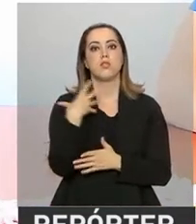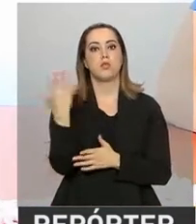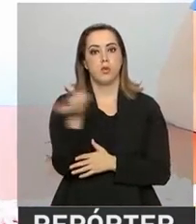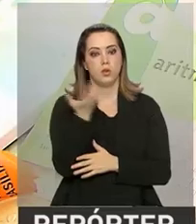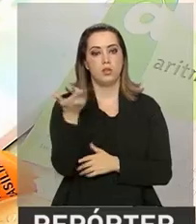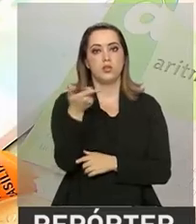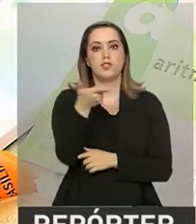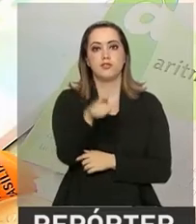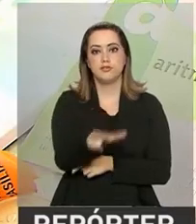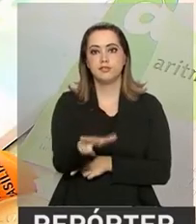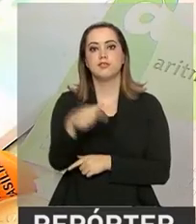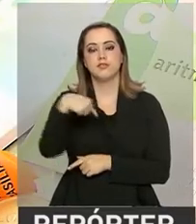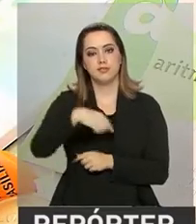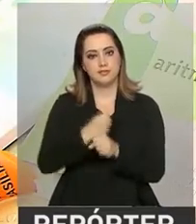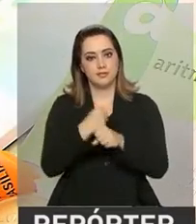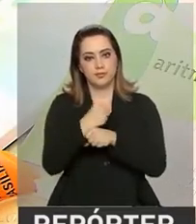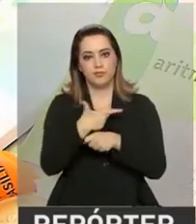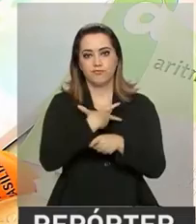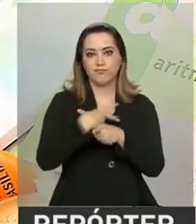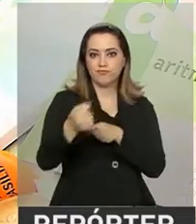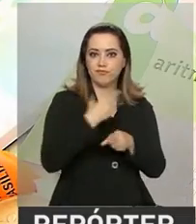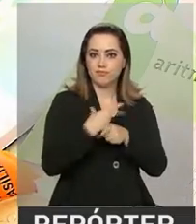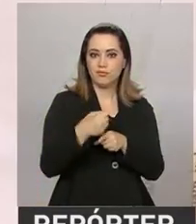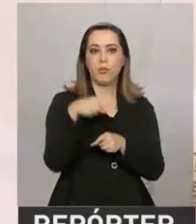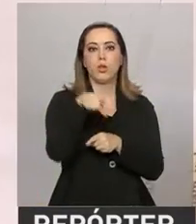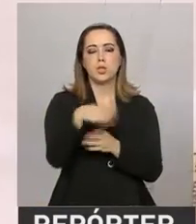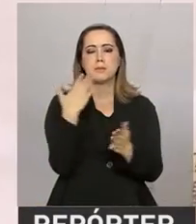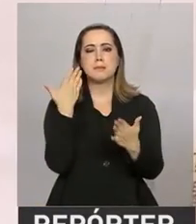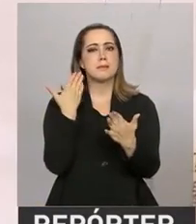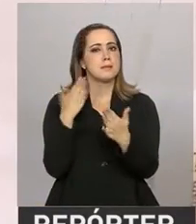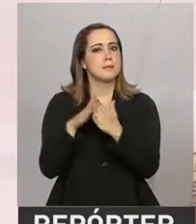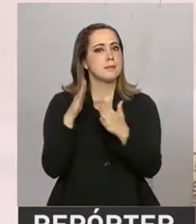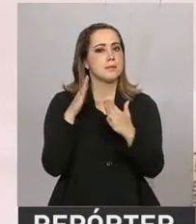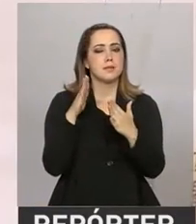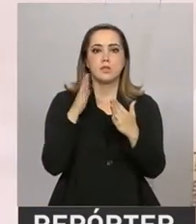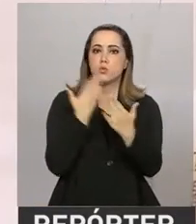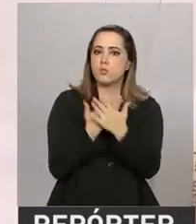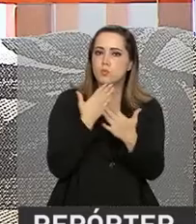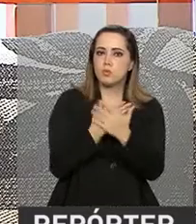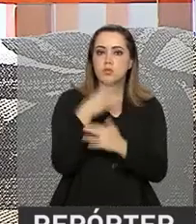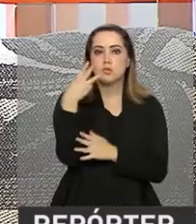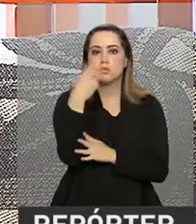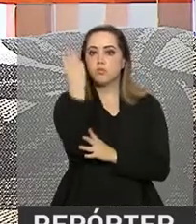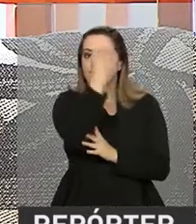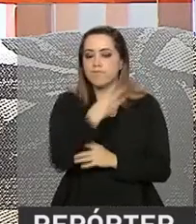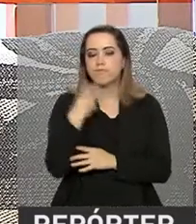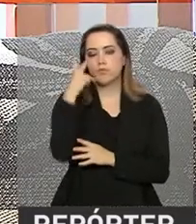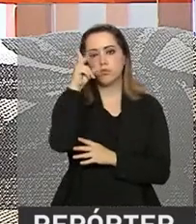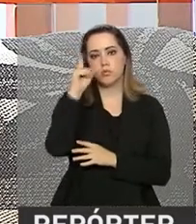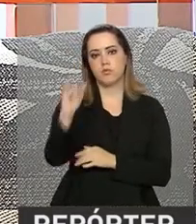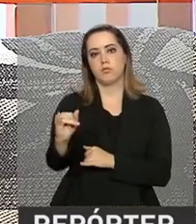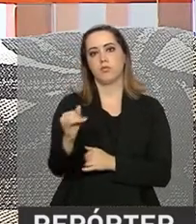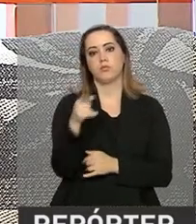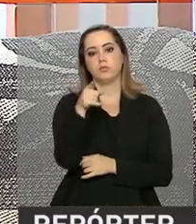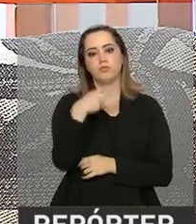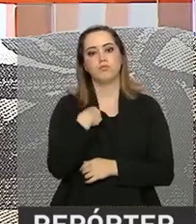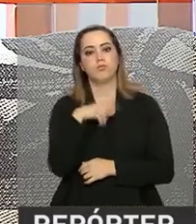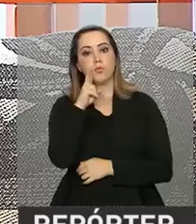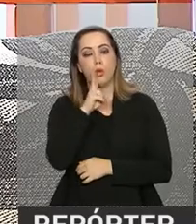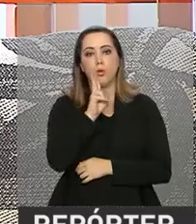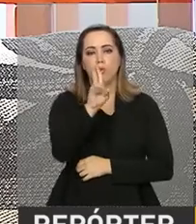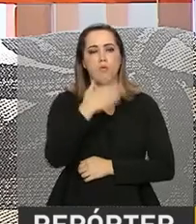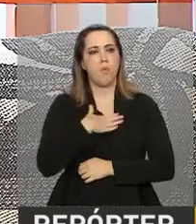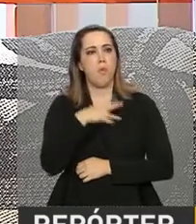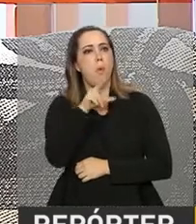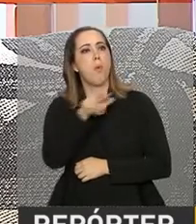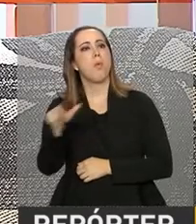resultados em 2016 está estudando mais de três horas por dia eu via meu irmão ele fazia também a